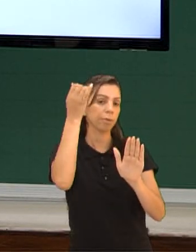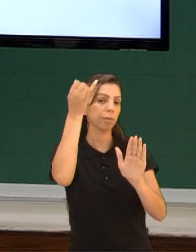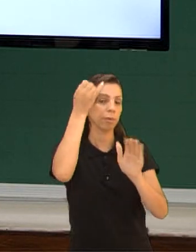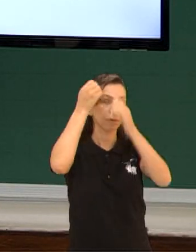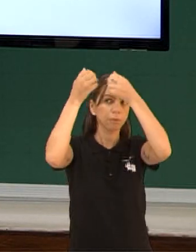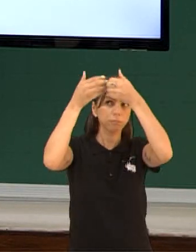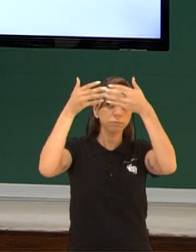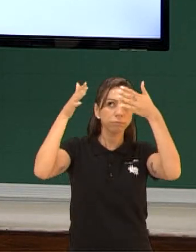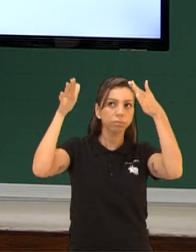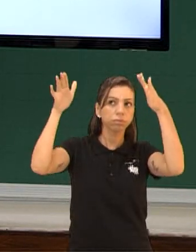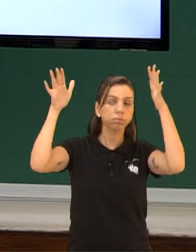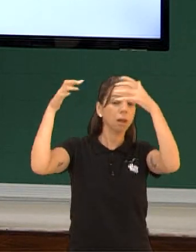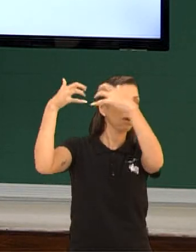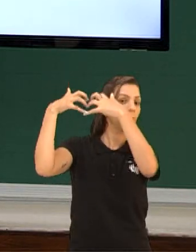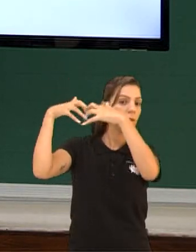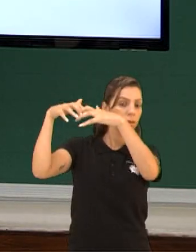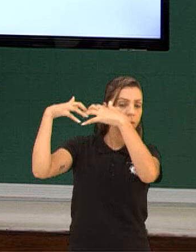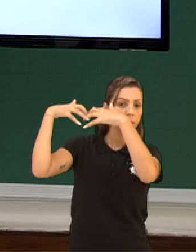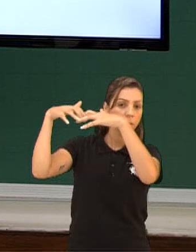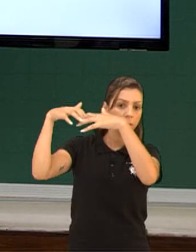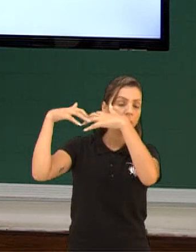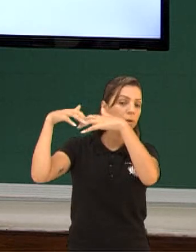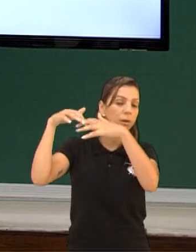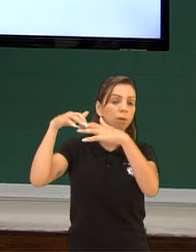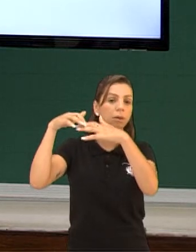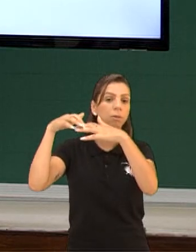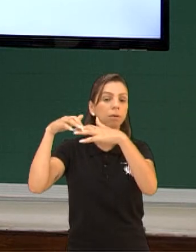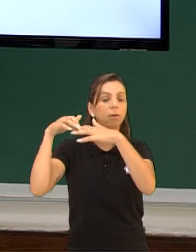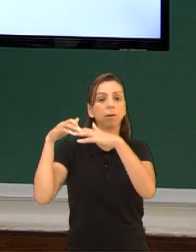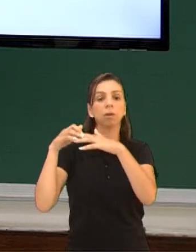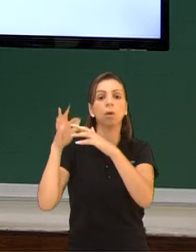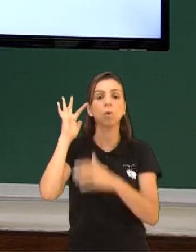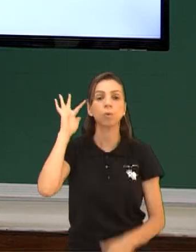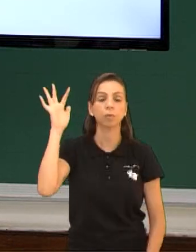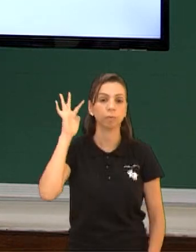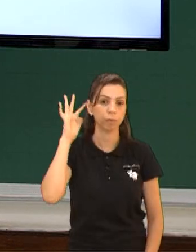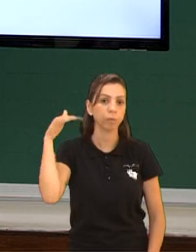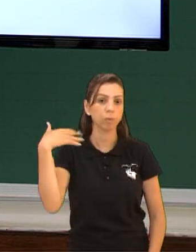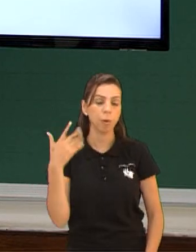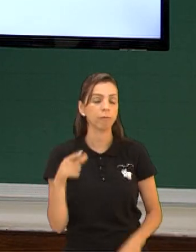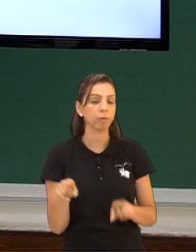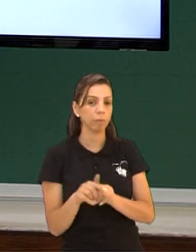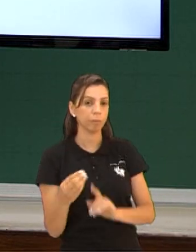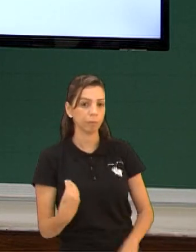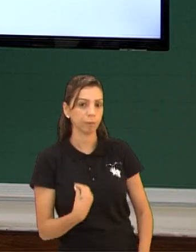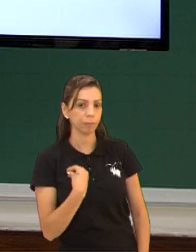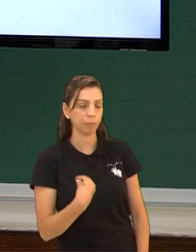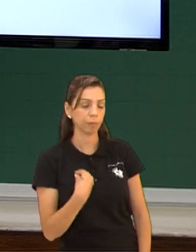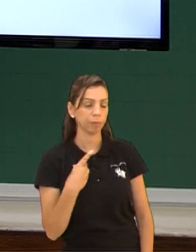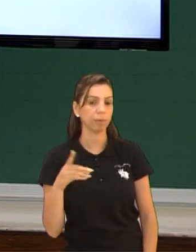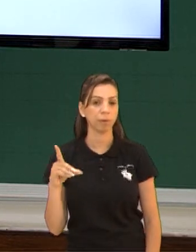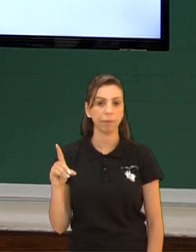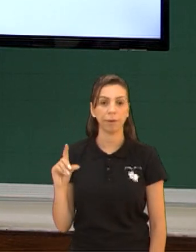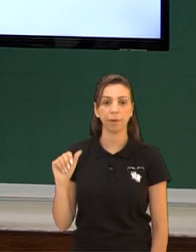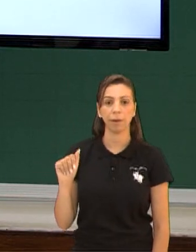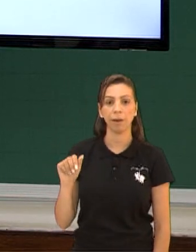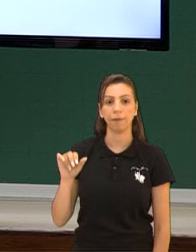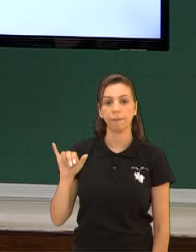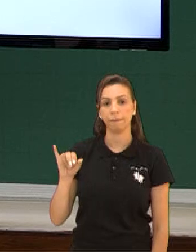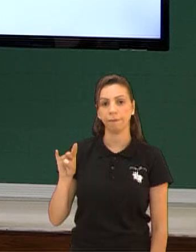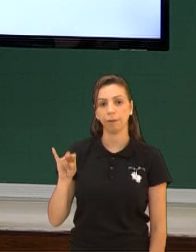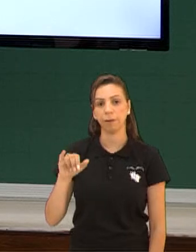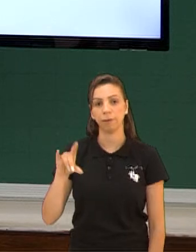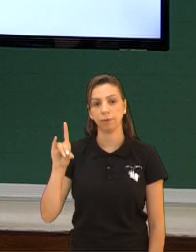desse sono dogmático que todos os outros filósofos viveriam até aquele momento foi o David Hume. Então o Kant acredita